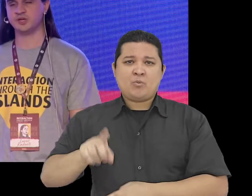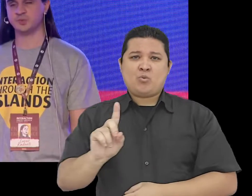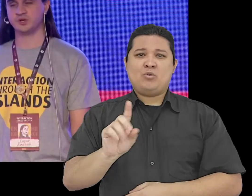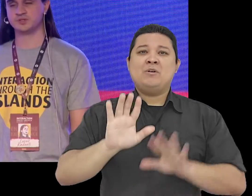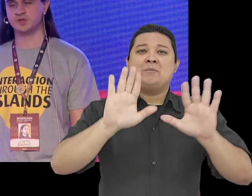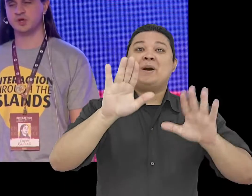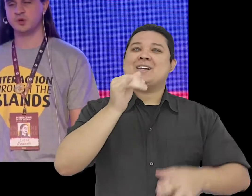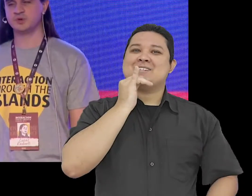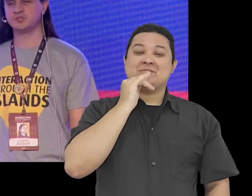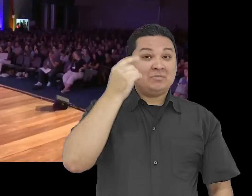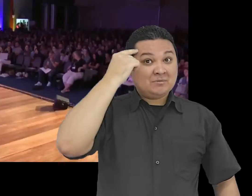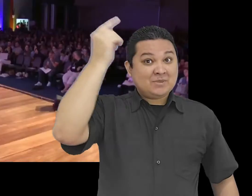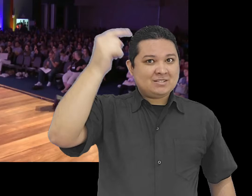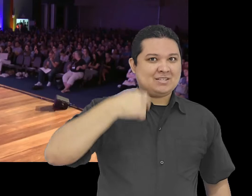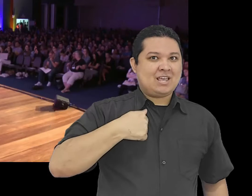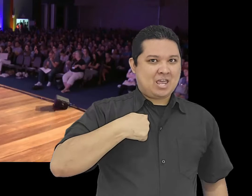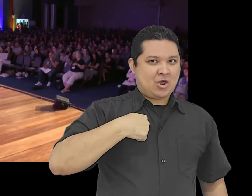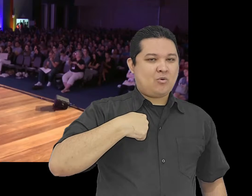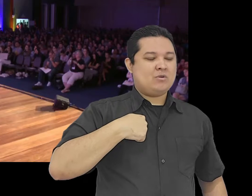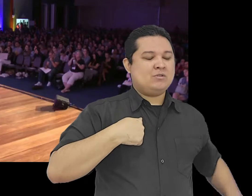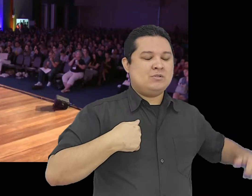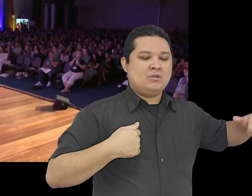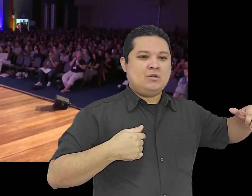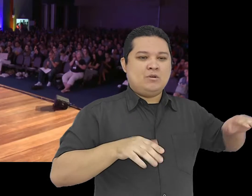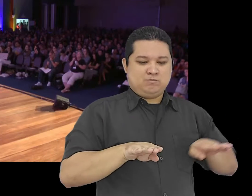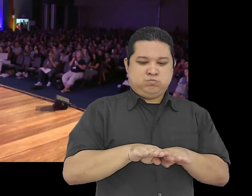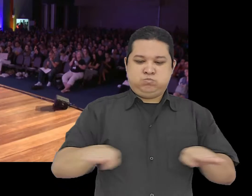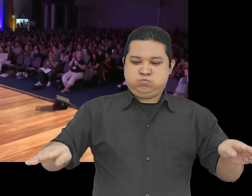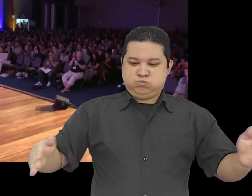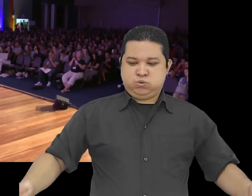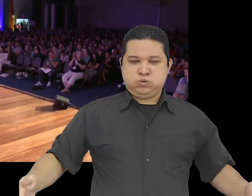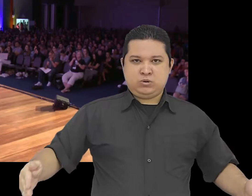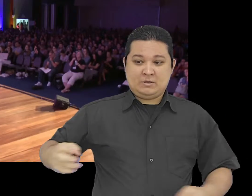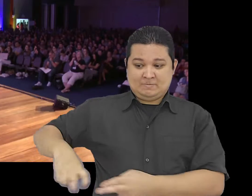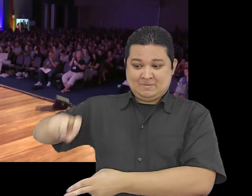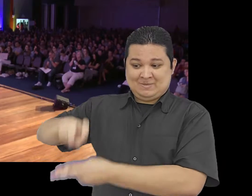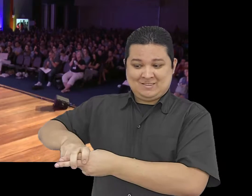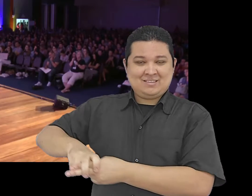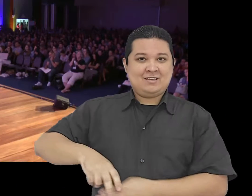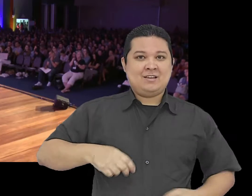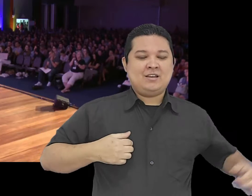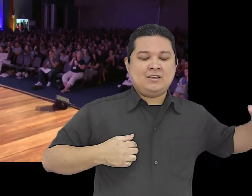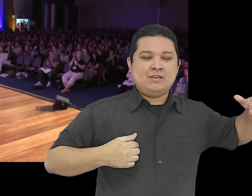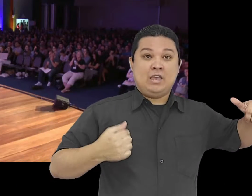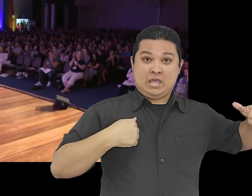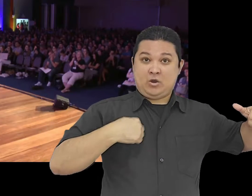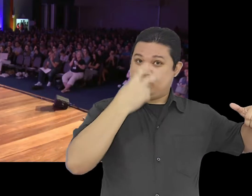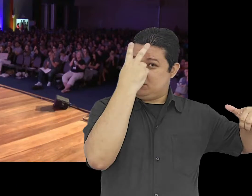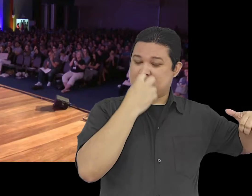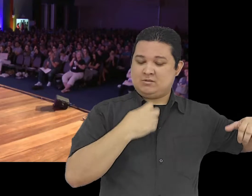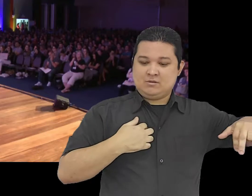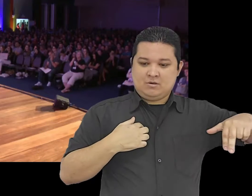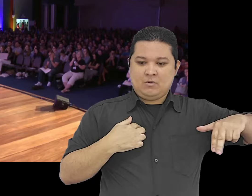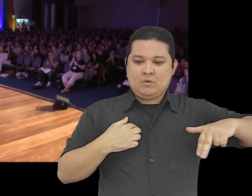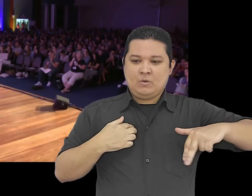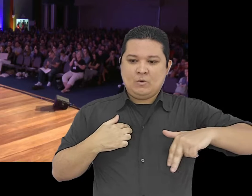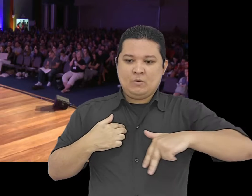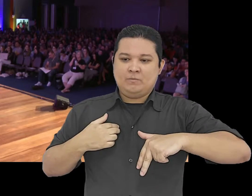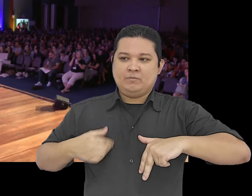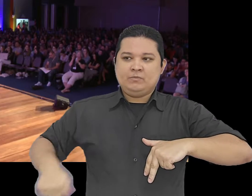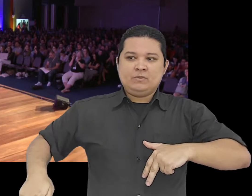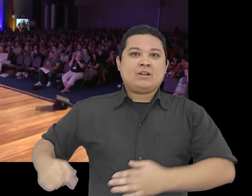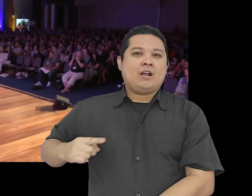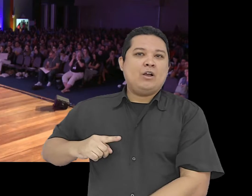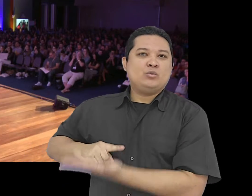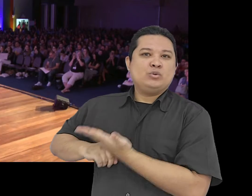tenha encontrado a resposta. Mas se durante essa palestra você tentou se colocar no lugar de outras pessoas e ver como elas pensariam ou como elas fariam outras